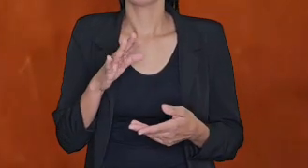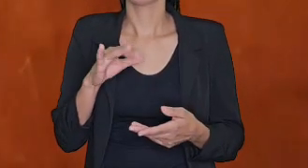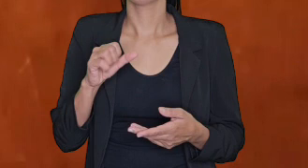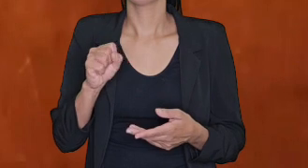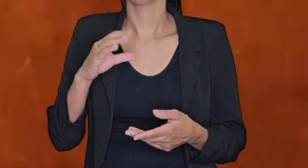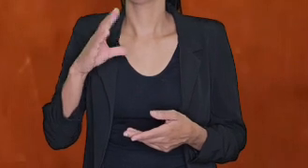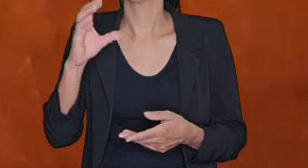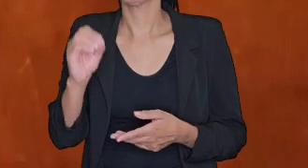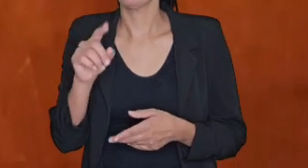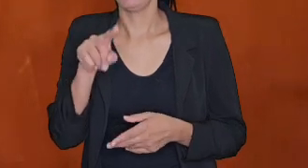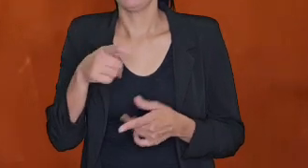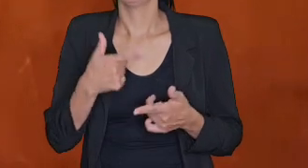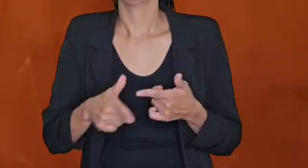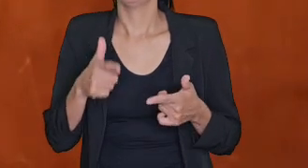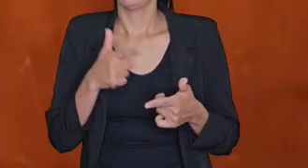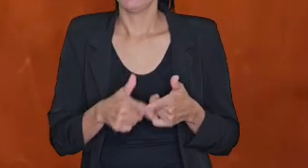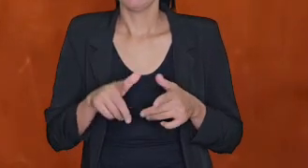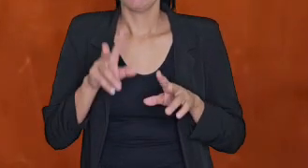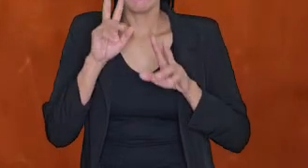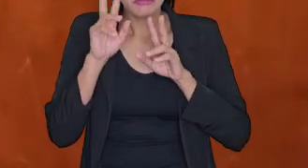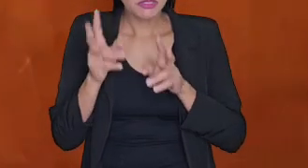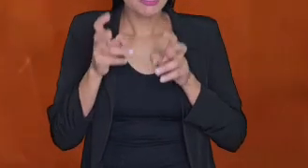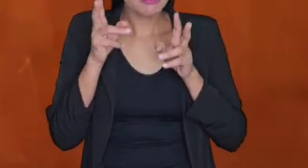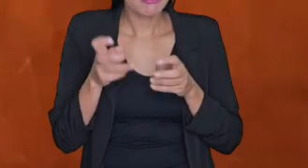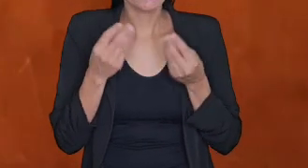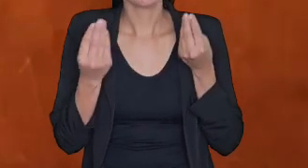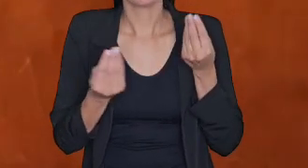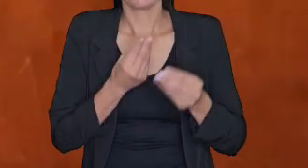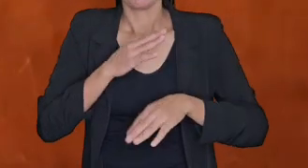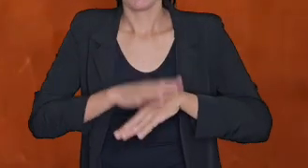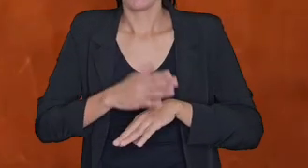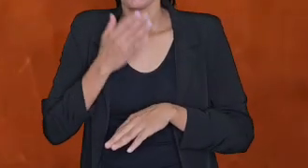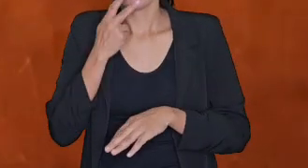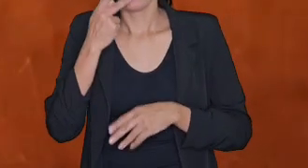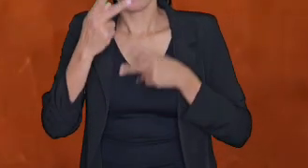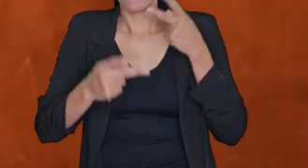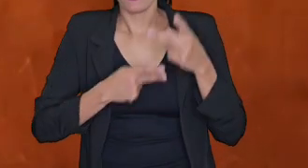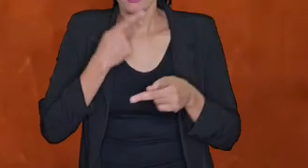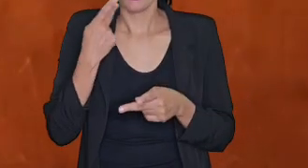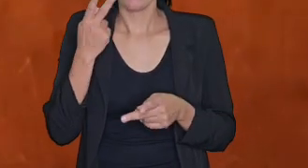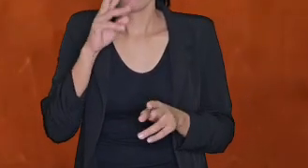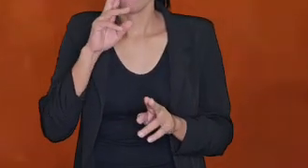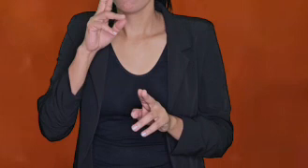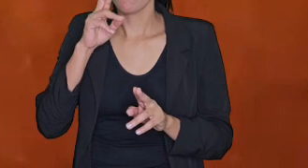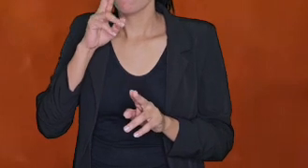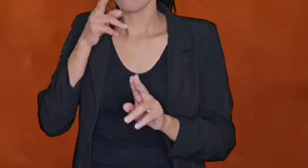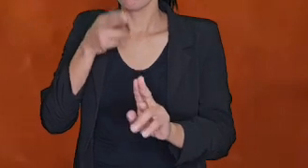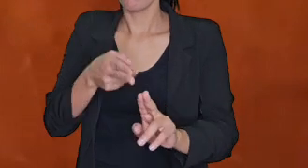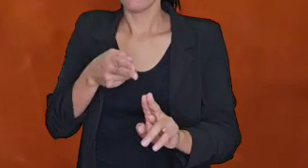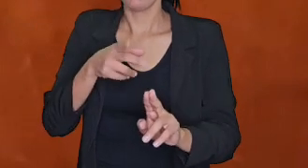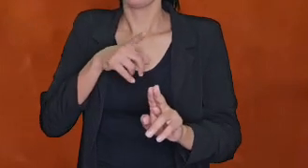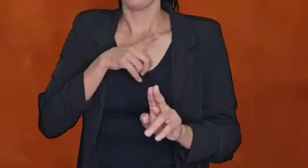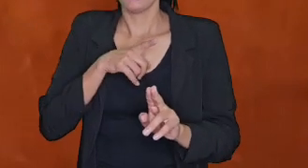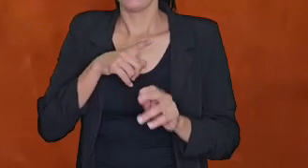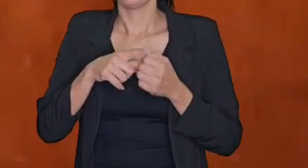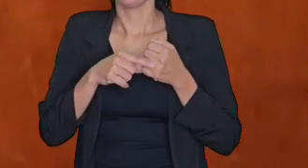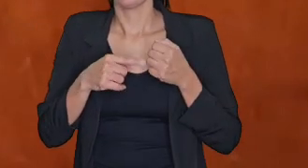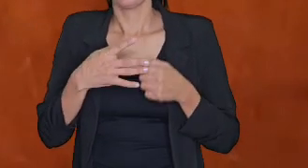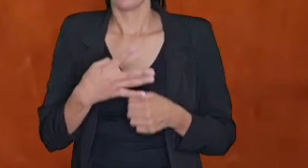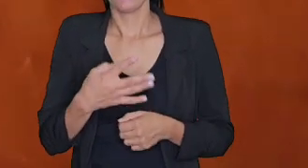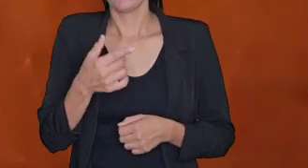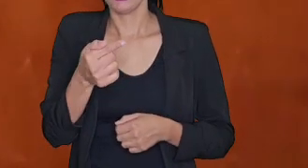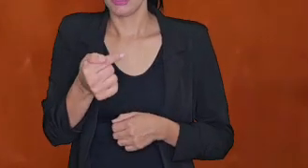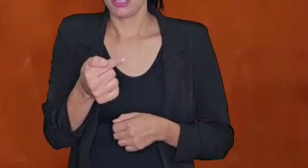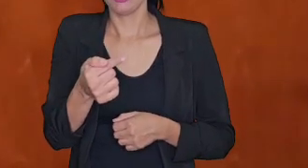crédito do fisco, né? Isso é algo problemático. Percebeu que, quando eu falei, eu fiz